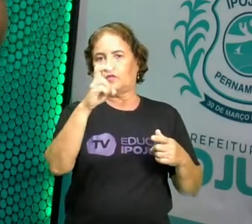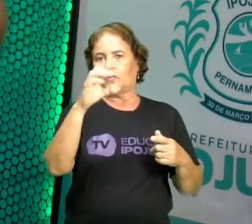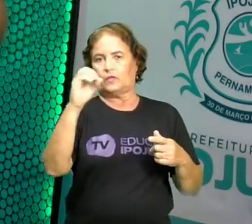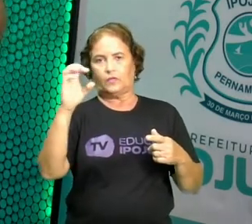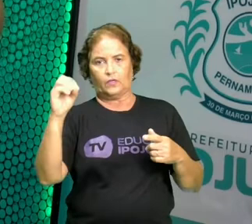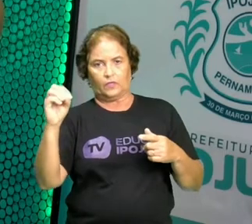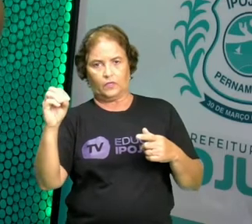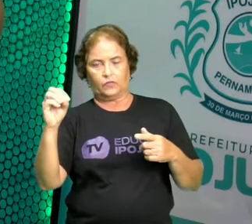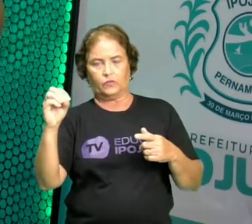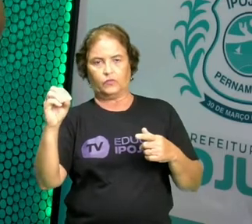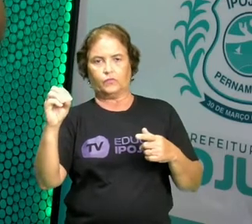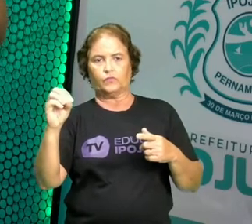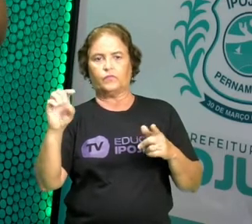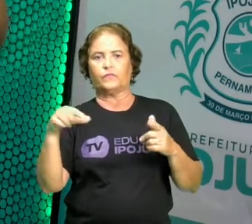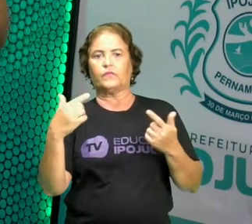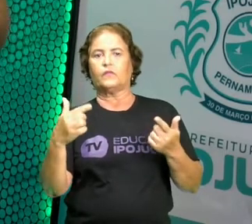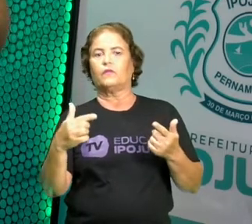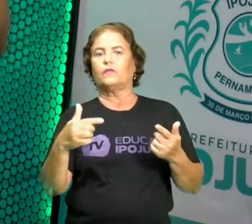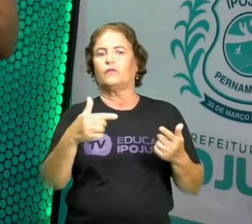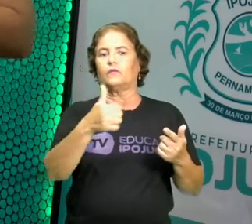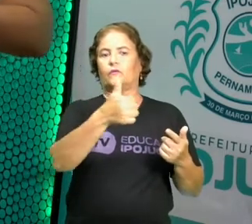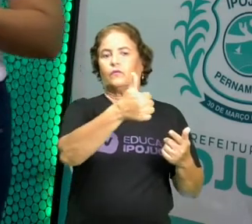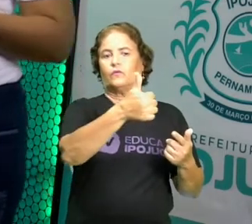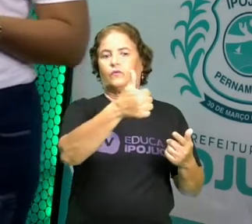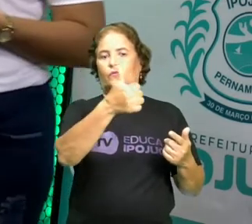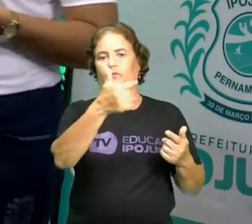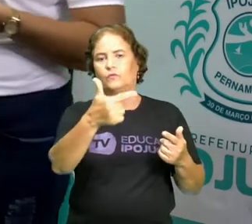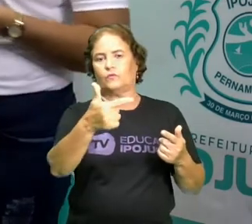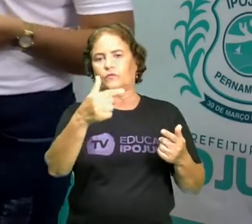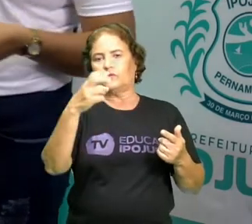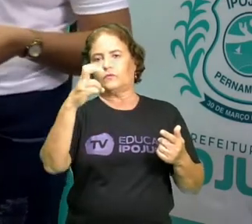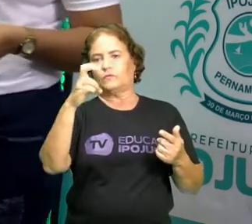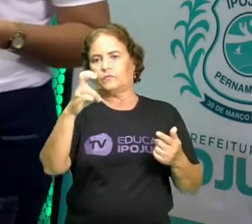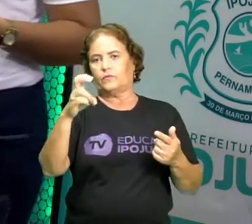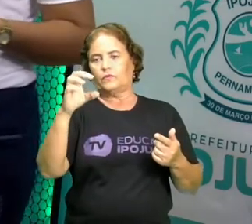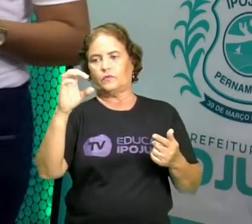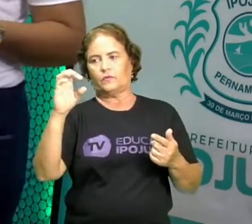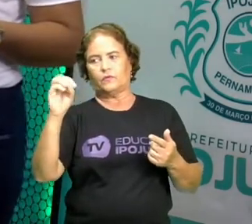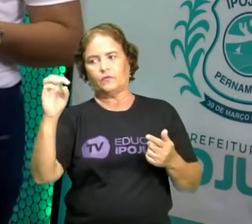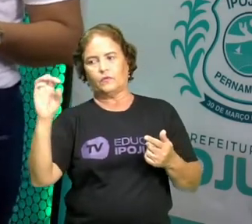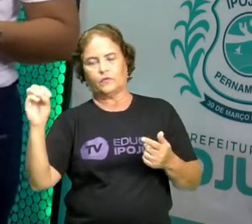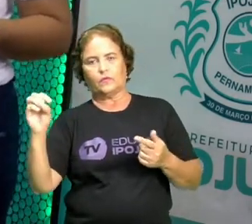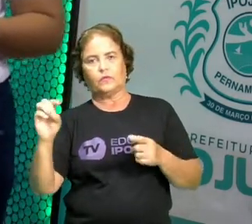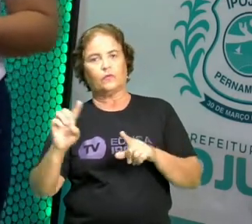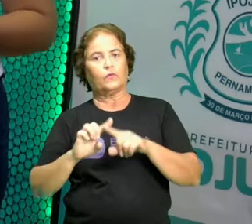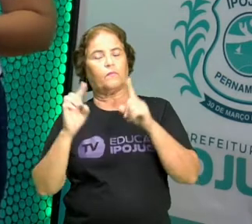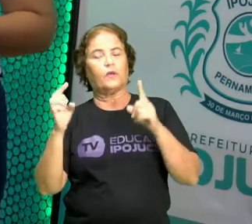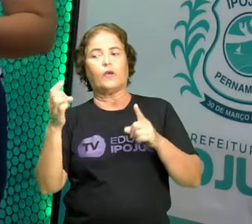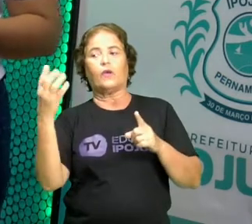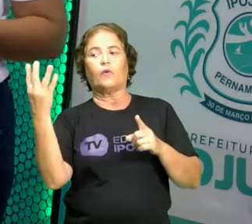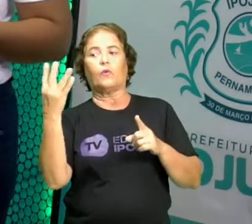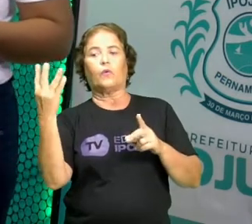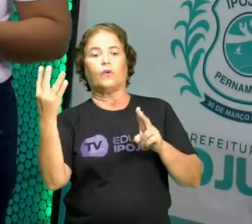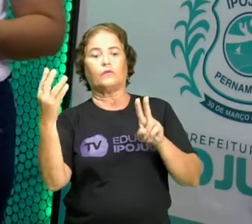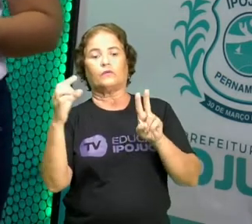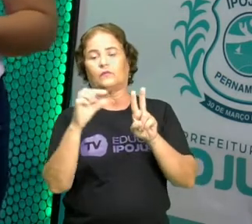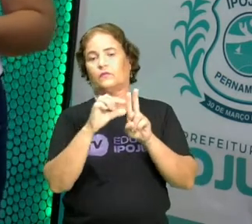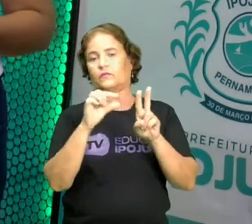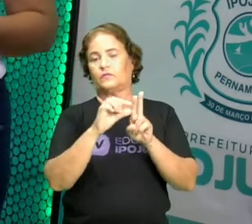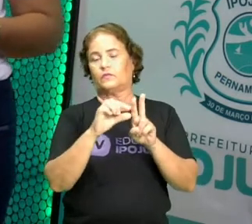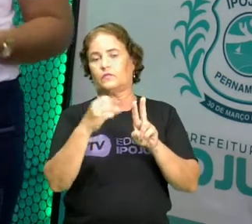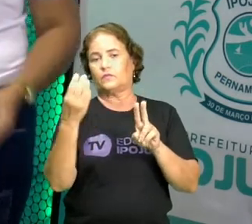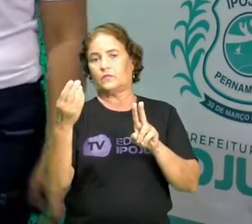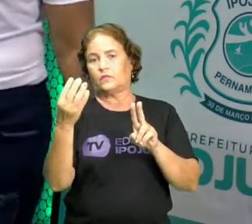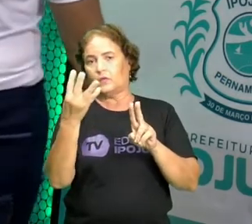12.000. 2.000 mais 2, 12, mais 500, 12.500. Mais 4 dezenas, que é 40, e mais 3 unidades,